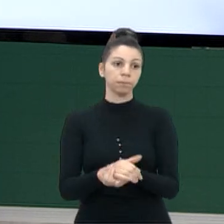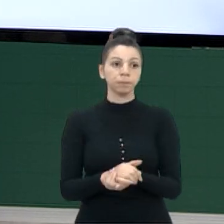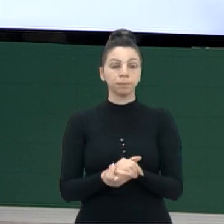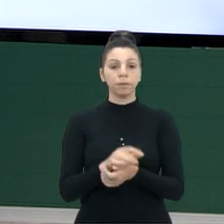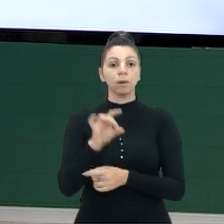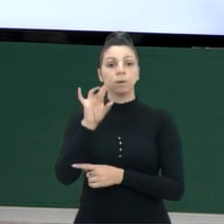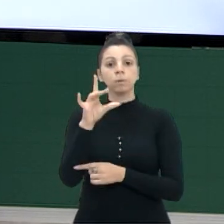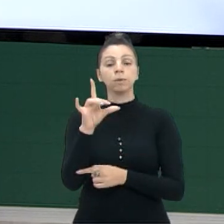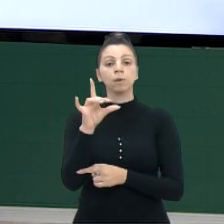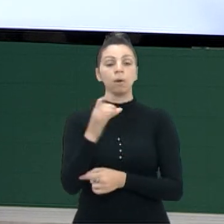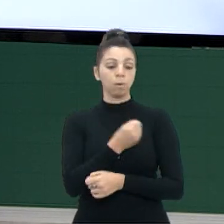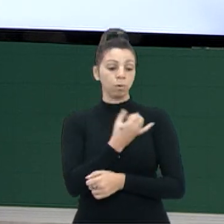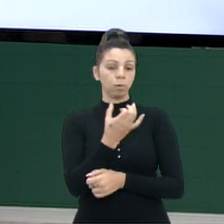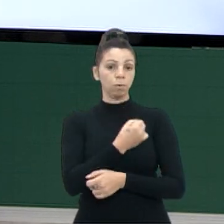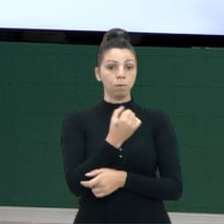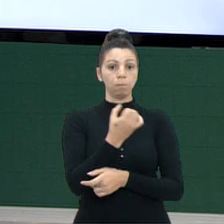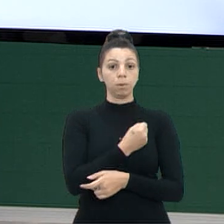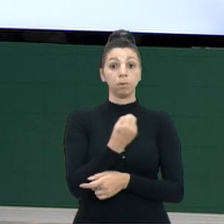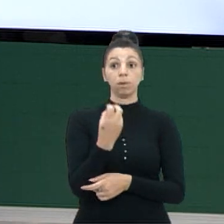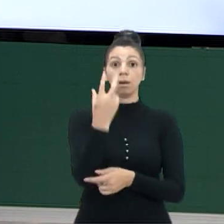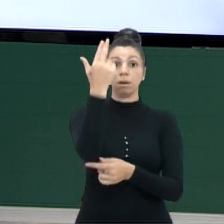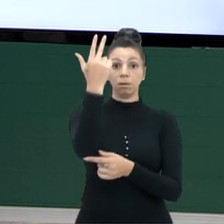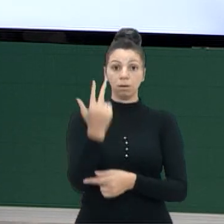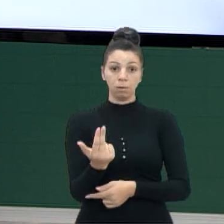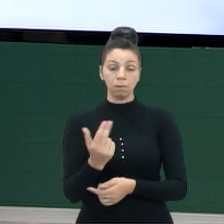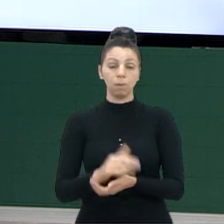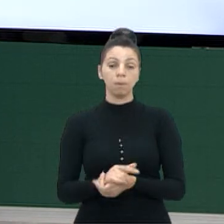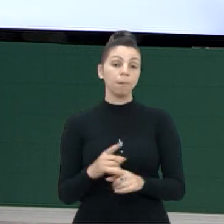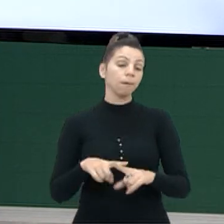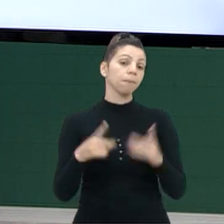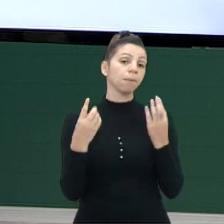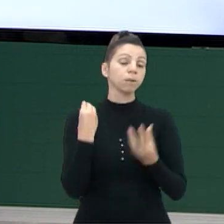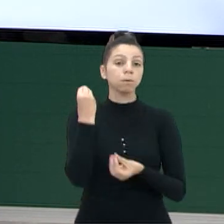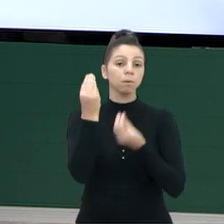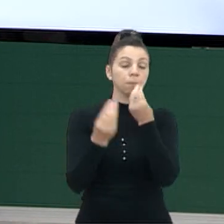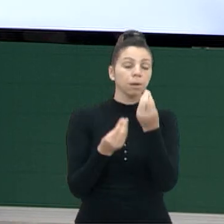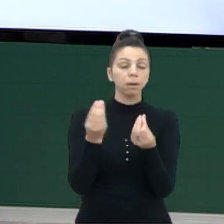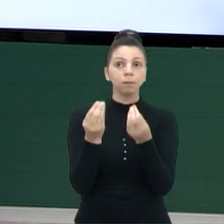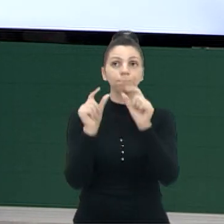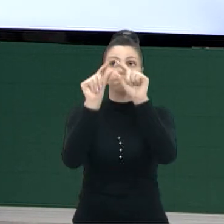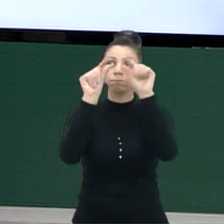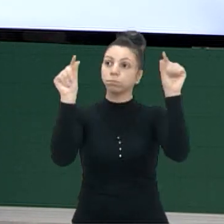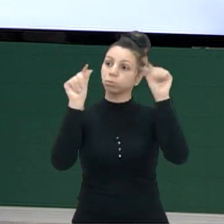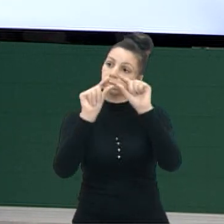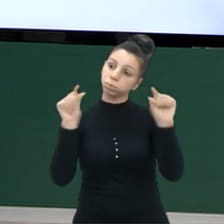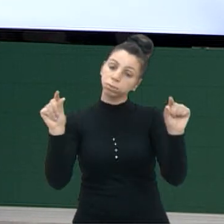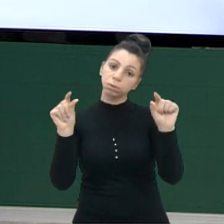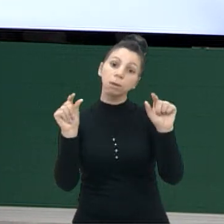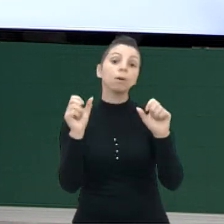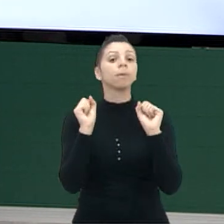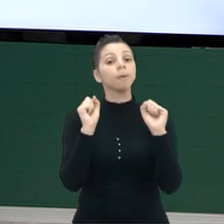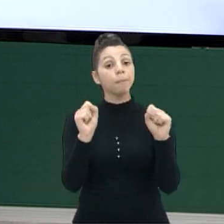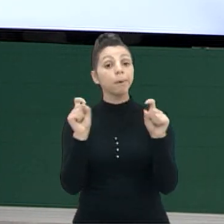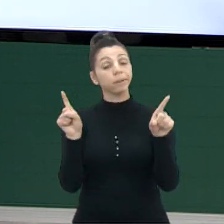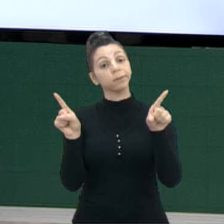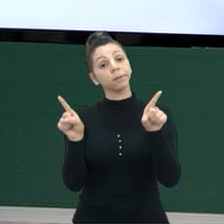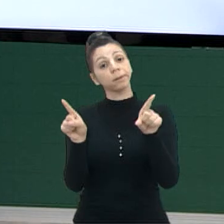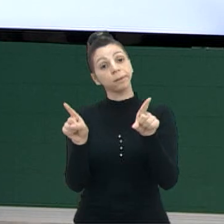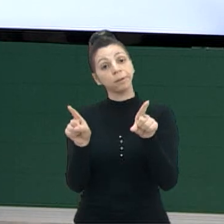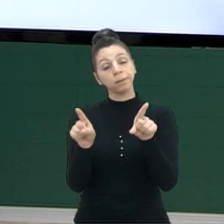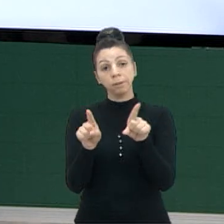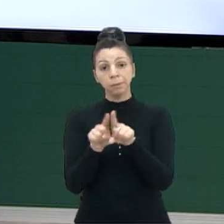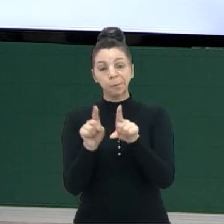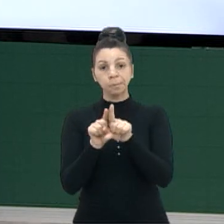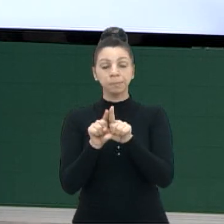do coeficiente aqui que é igual. Mas da forma que eu vou elaborar o problema, eu posso ter e